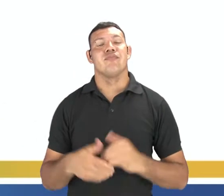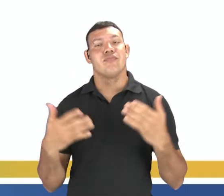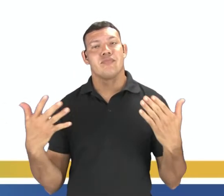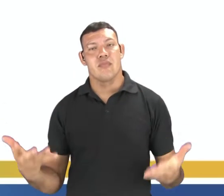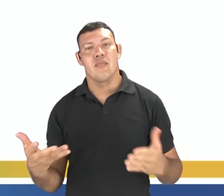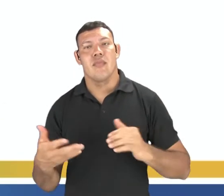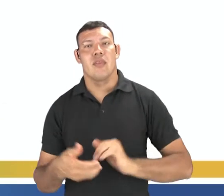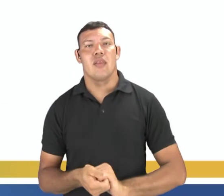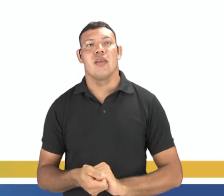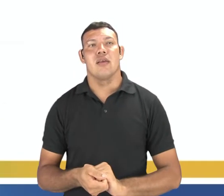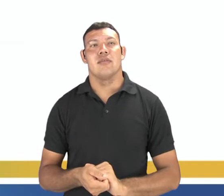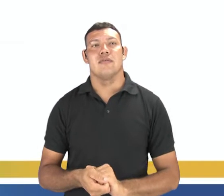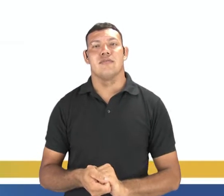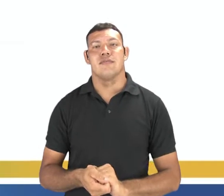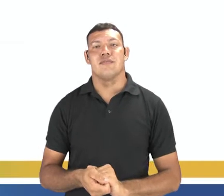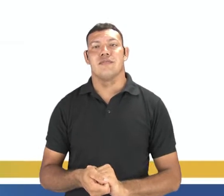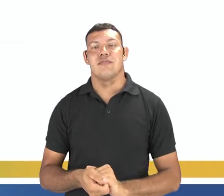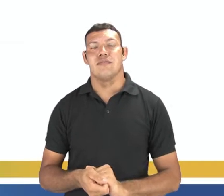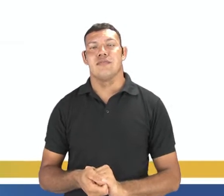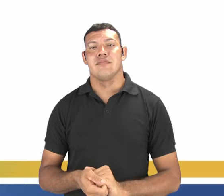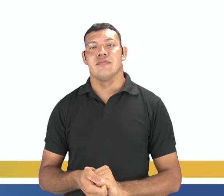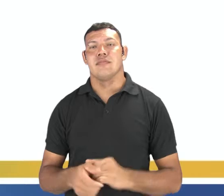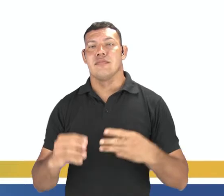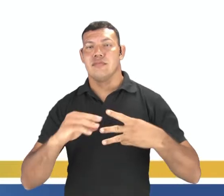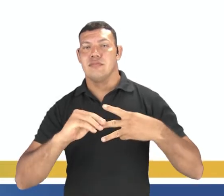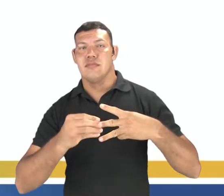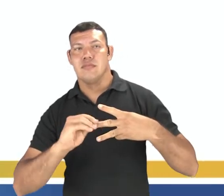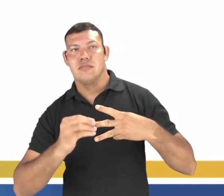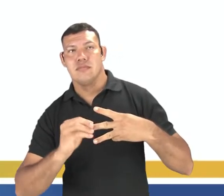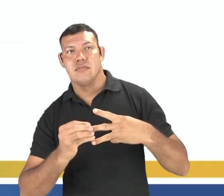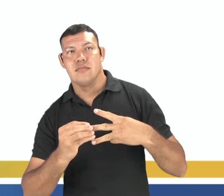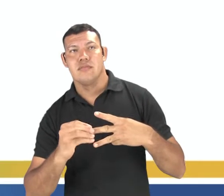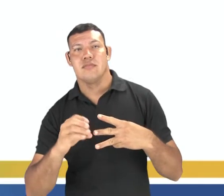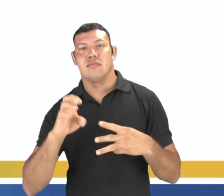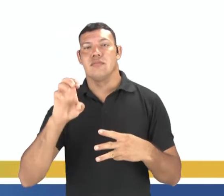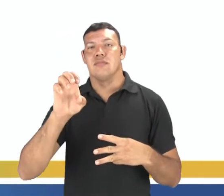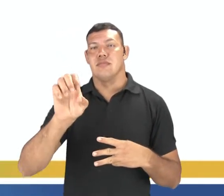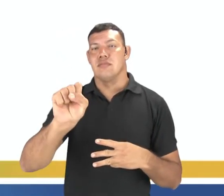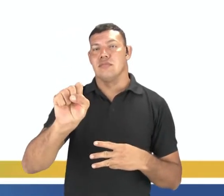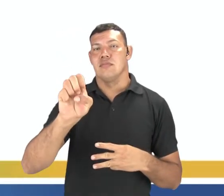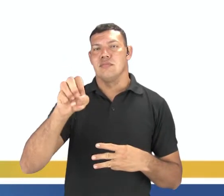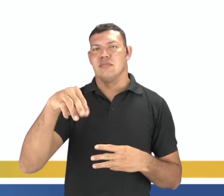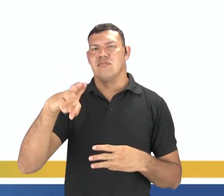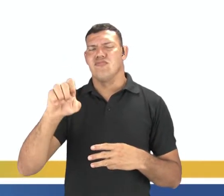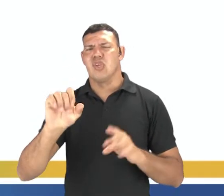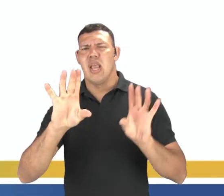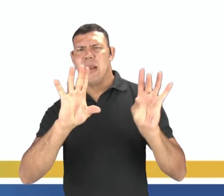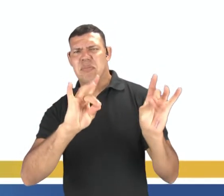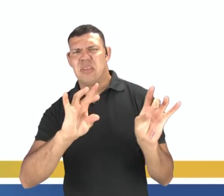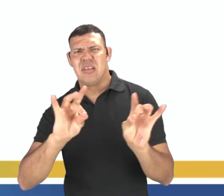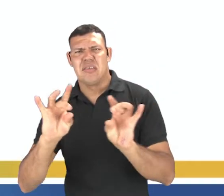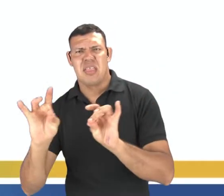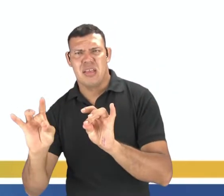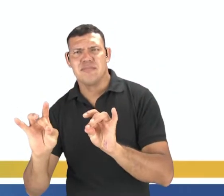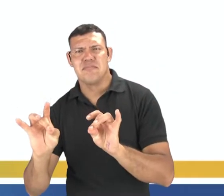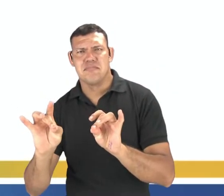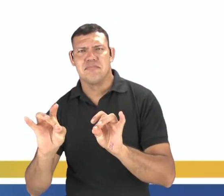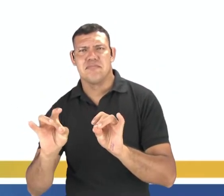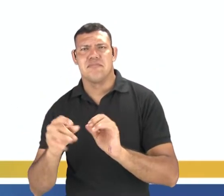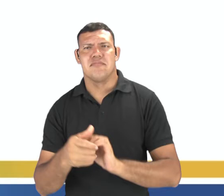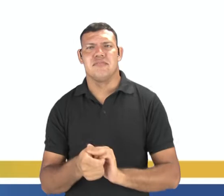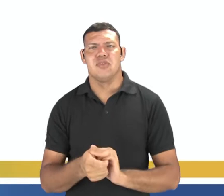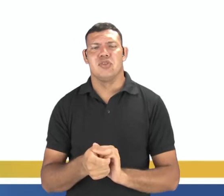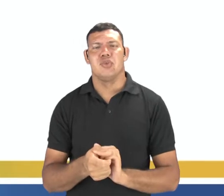Então, as glândulas seminais. As glândulas seminais, elas produzem um líquido viscoso chamado de líquido seminal,